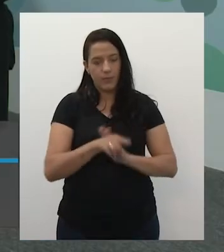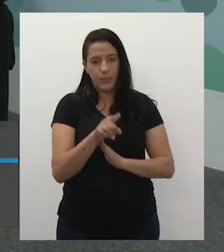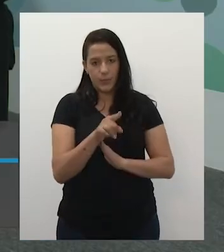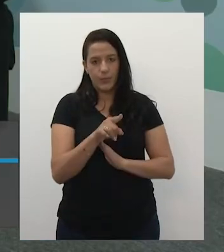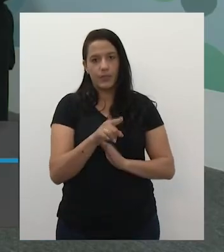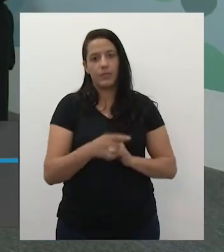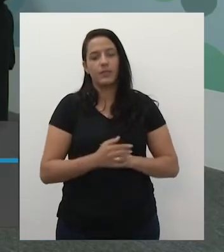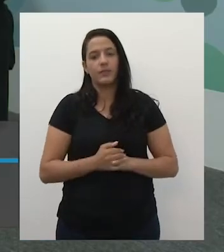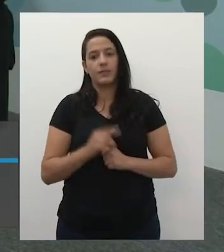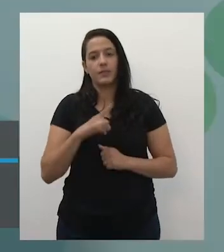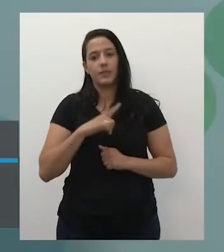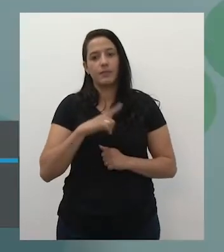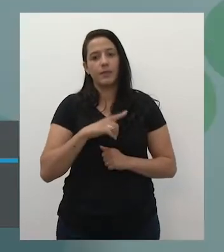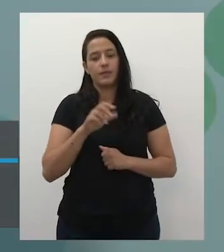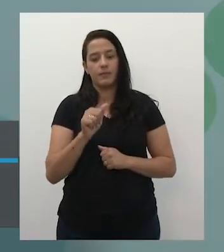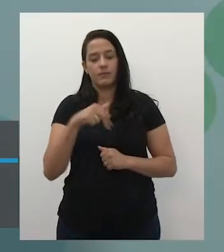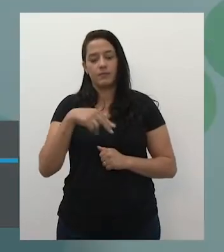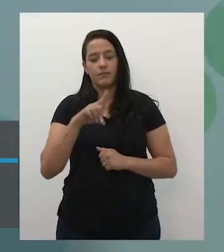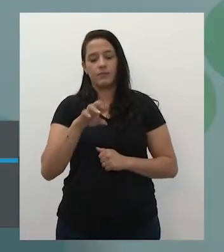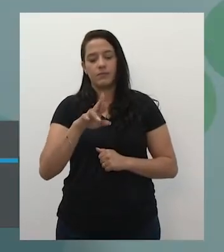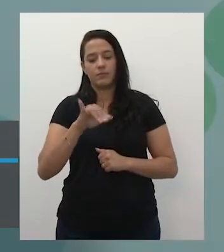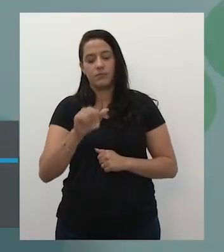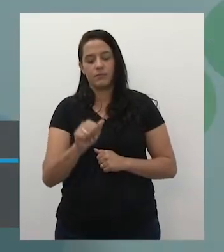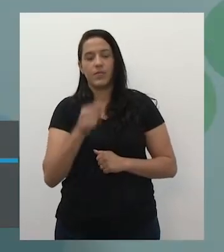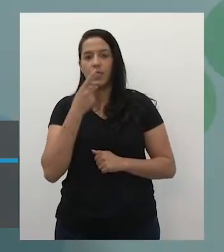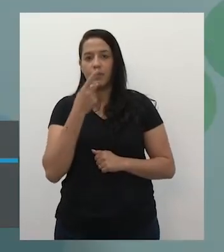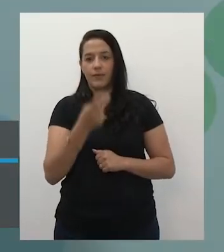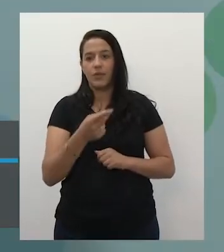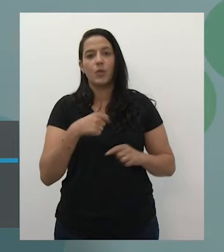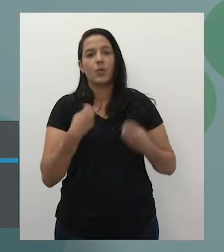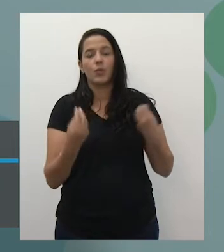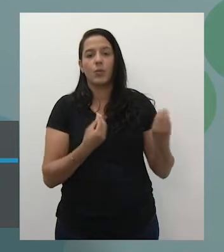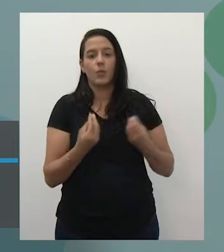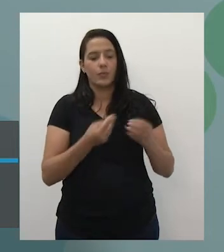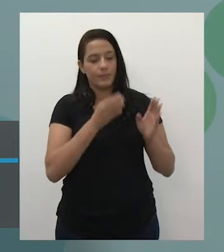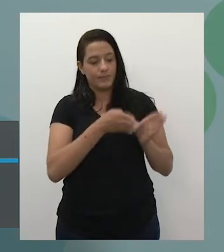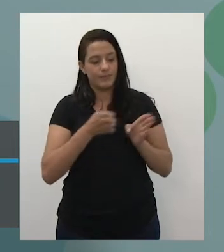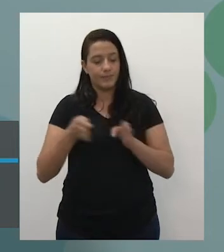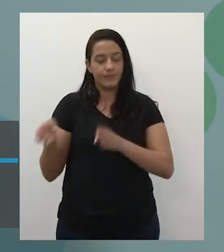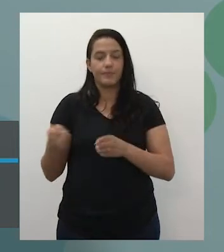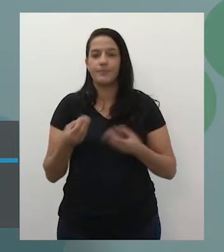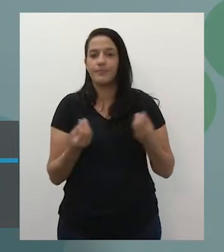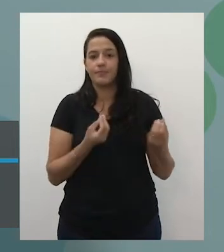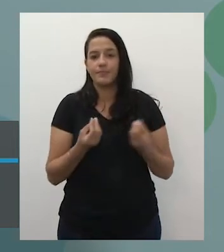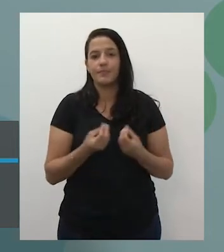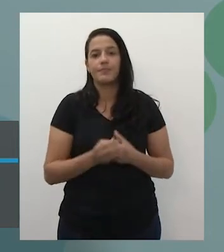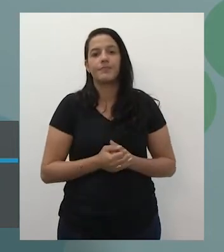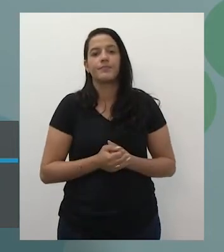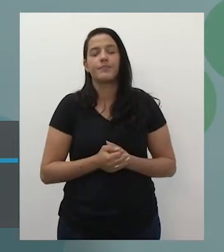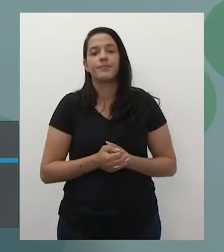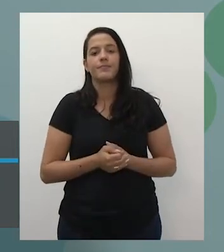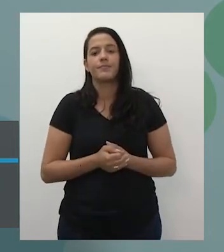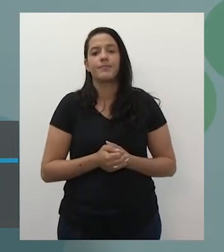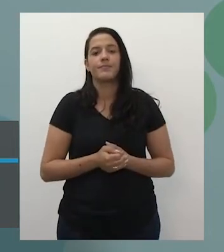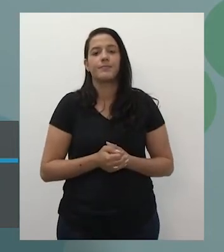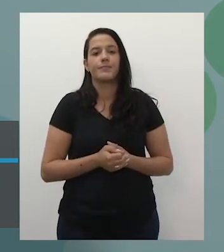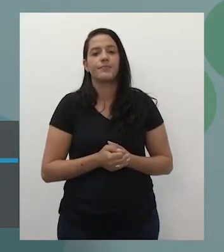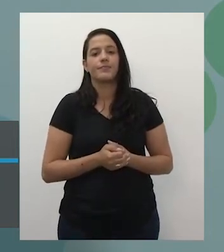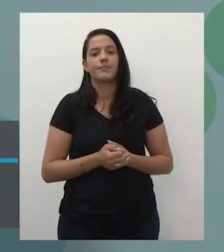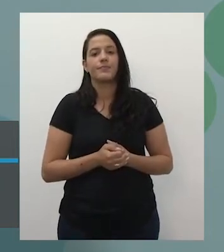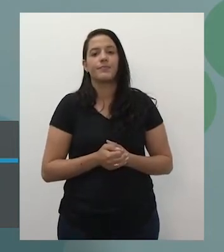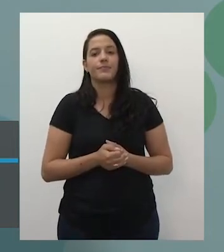né? Bom, muito bom isso. Bom, gente, Tânia, como é que tá aí a participação no chat? Conta pra gente.